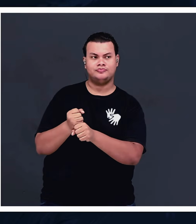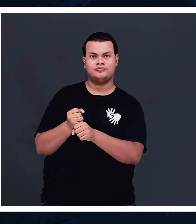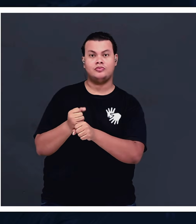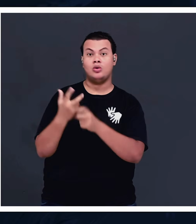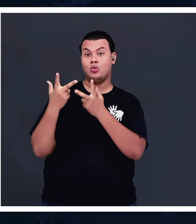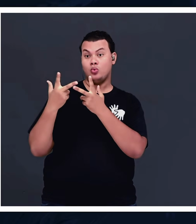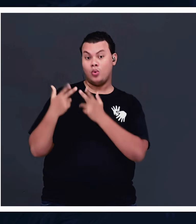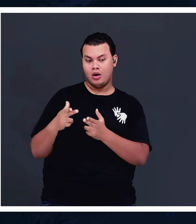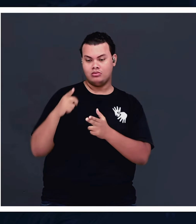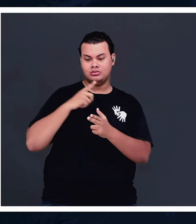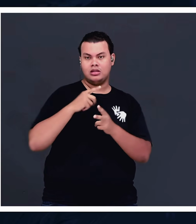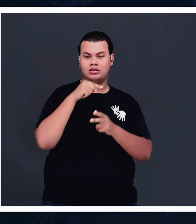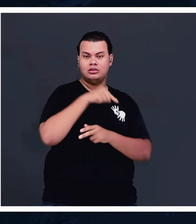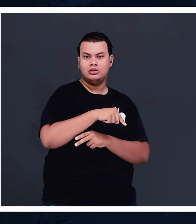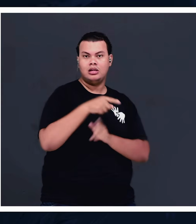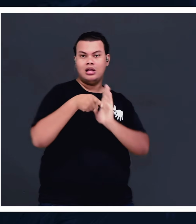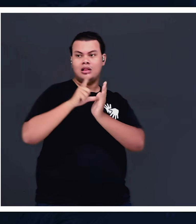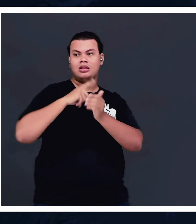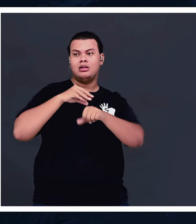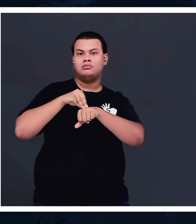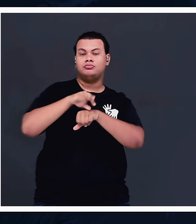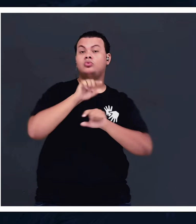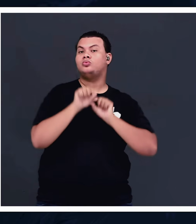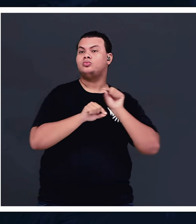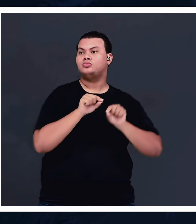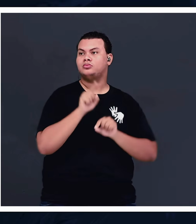O mesmo acontece quando nós falamos da questão